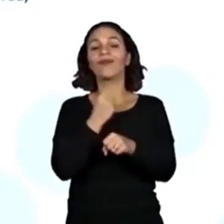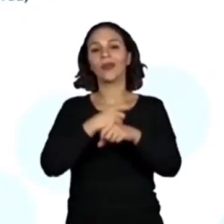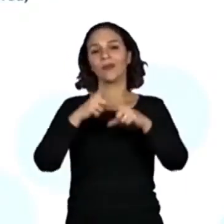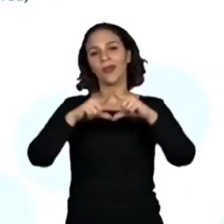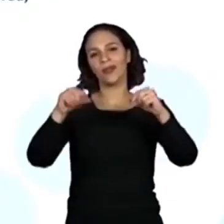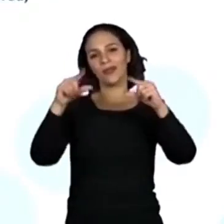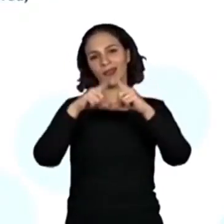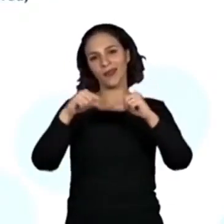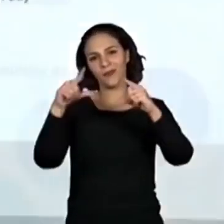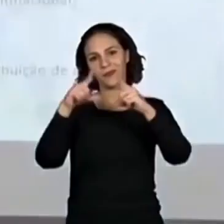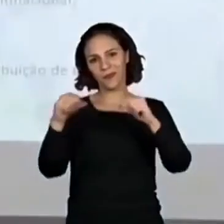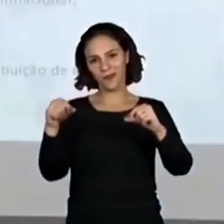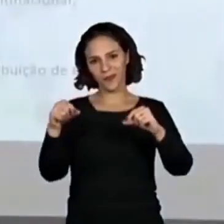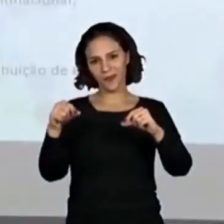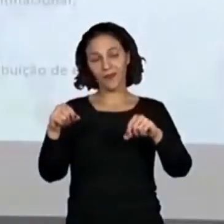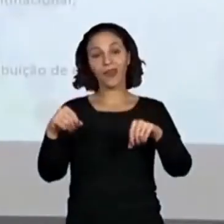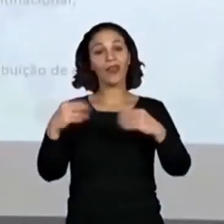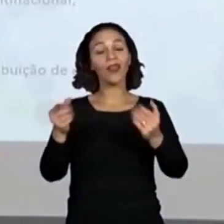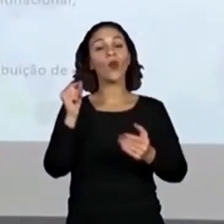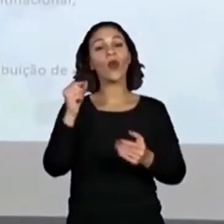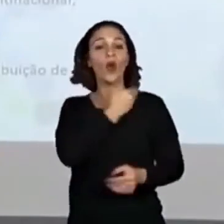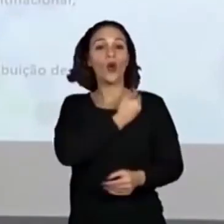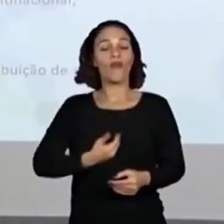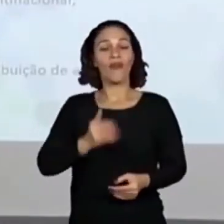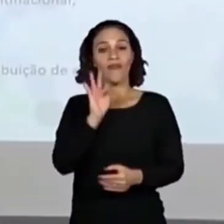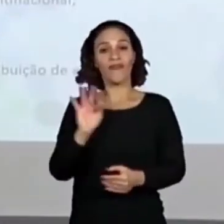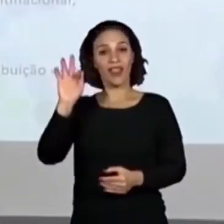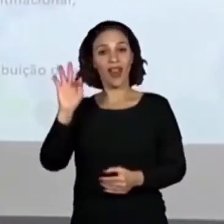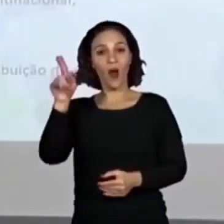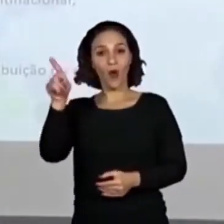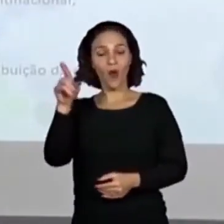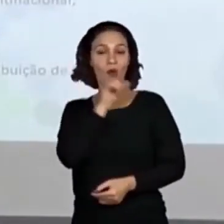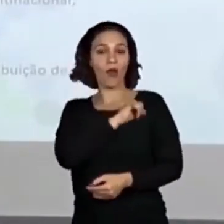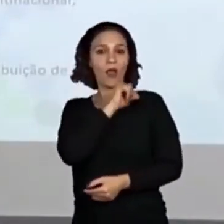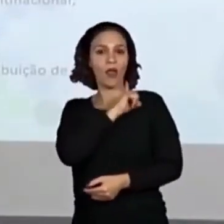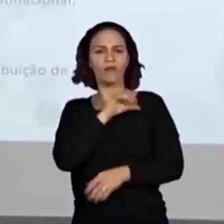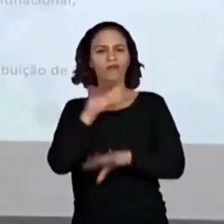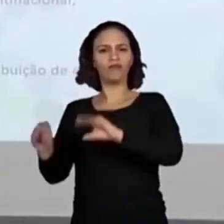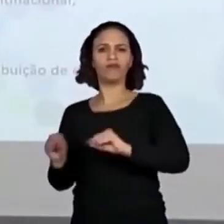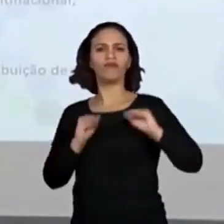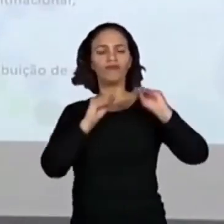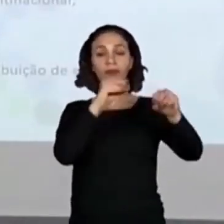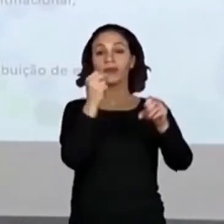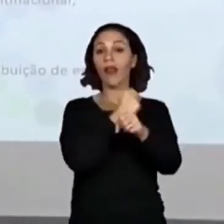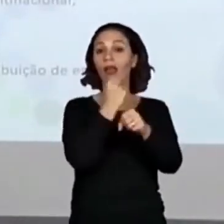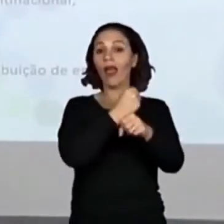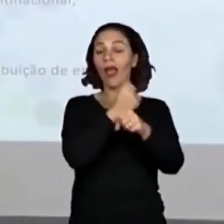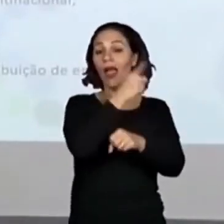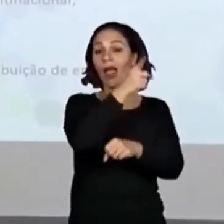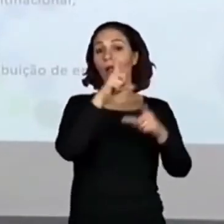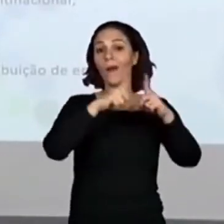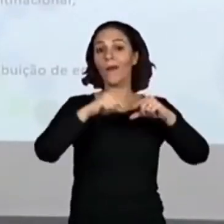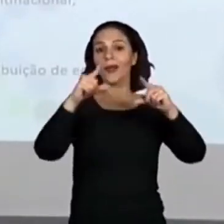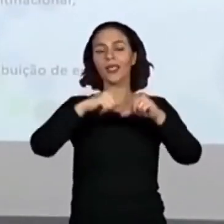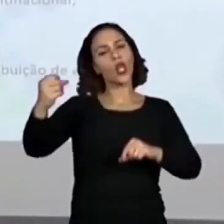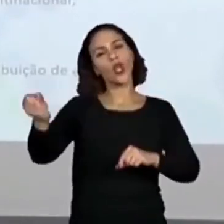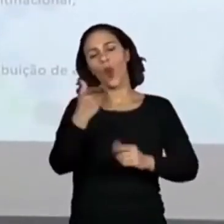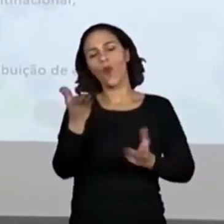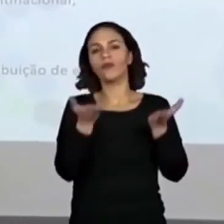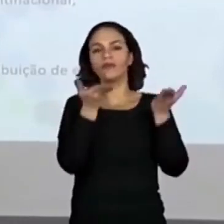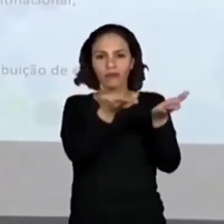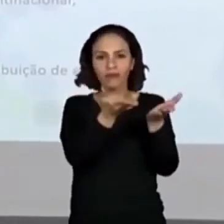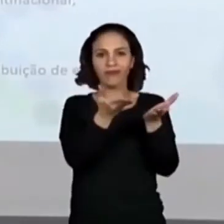Brasília. Então ele tira o governo federal da capital Rio de Janeiro, constrói Brasília e leva o governo novo lá para